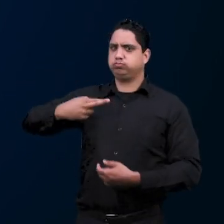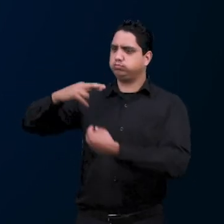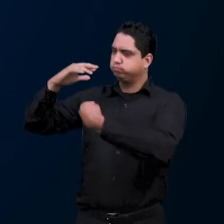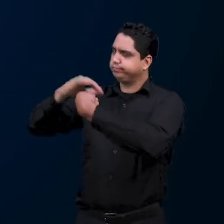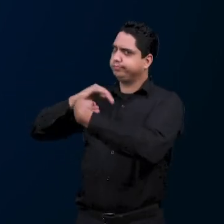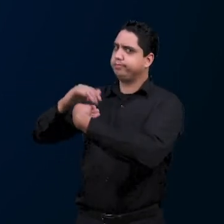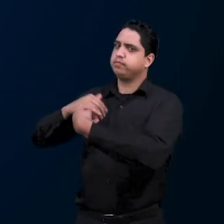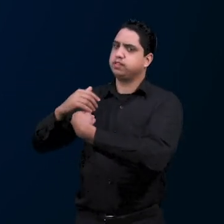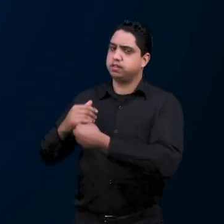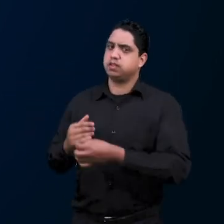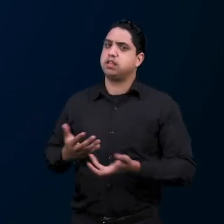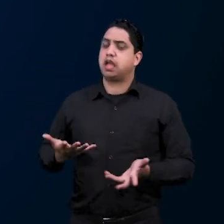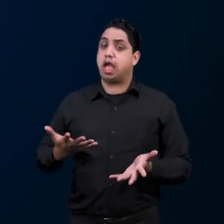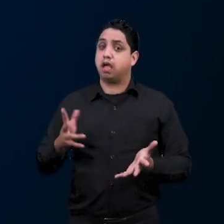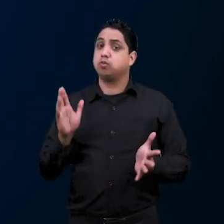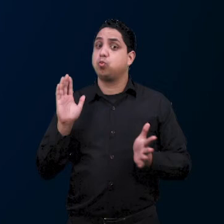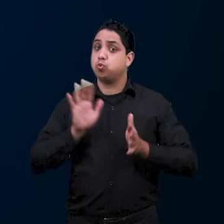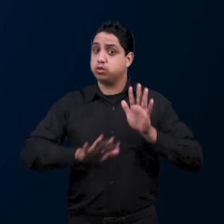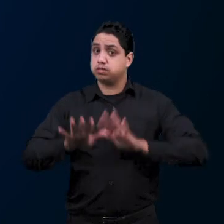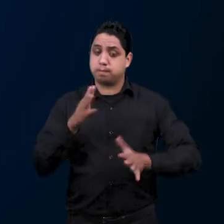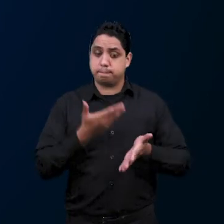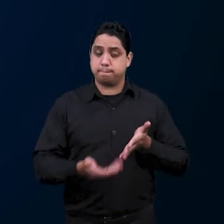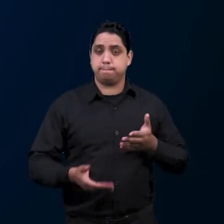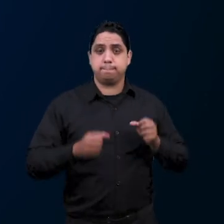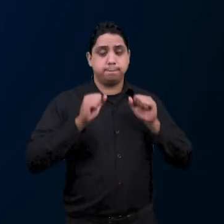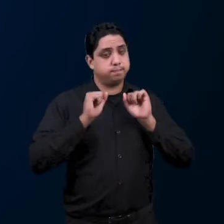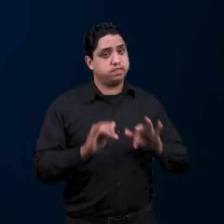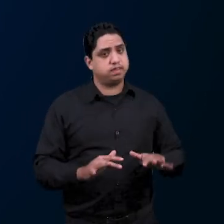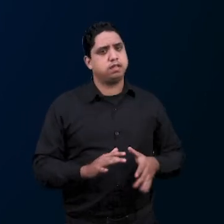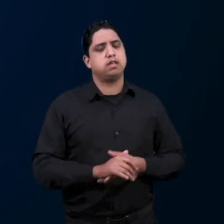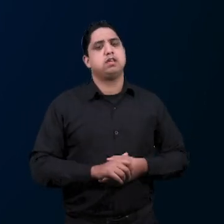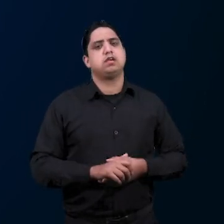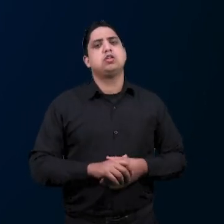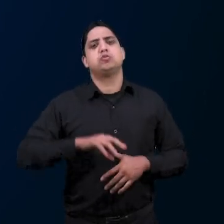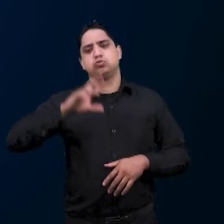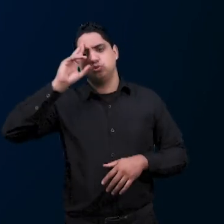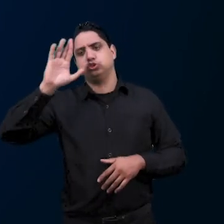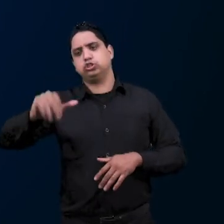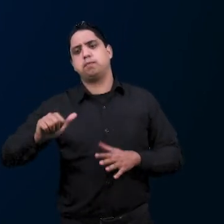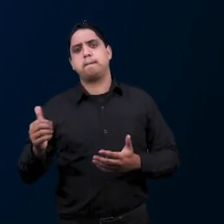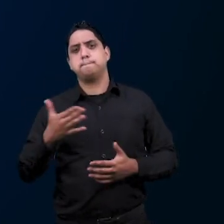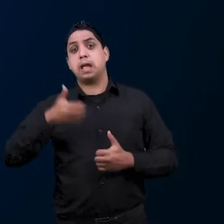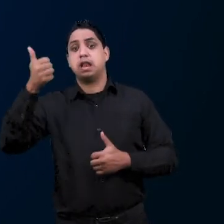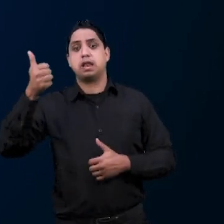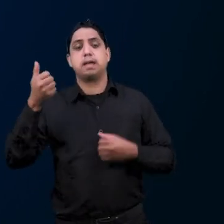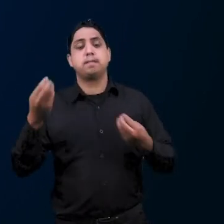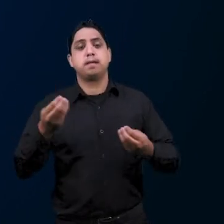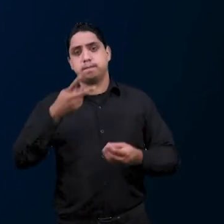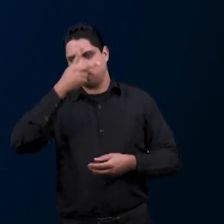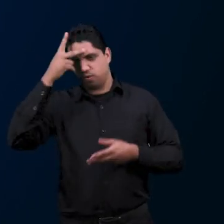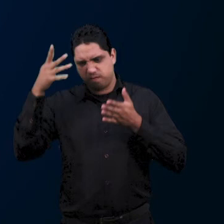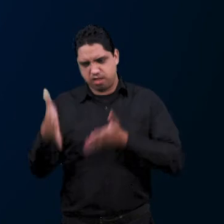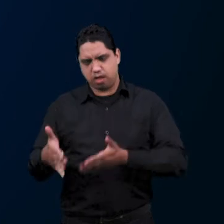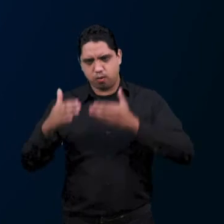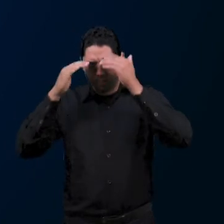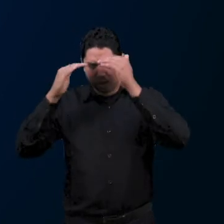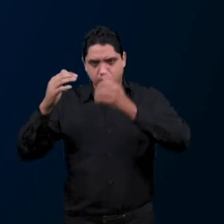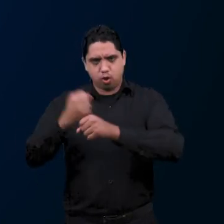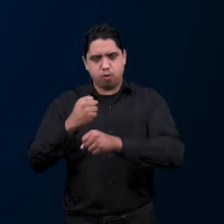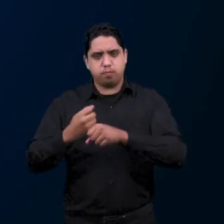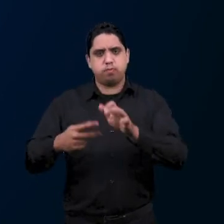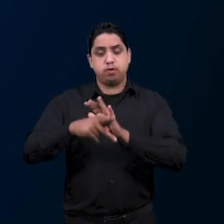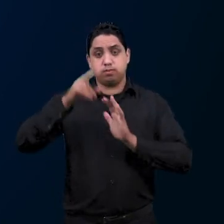levanta servo do Senhor, que tenham vontade de realizar a obra do Senhor, que sejam fiéis e obedientes à obra do Senhor, né, ao